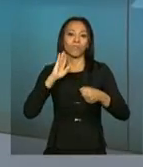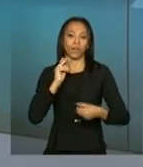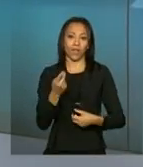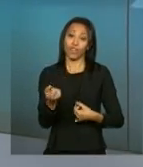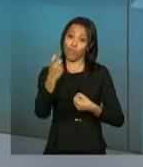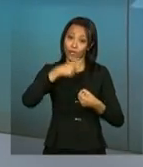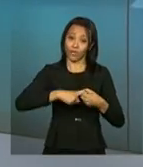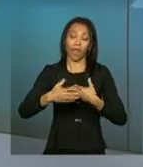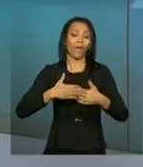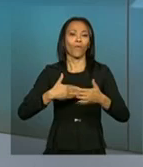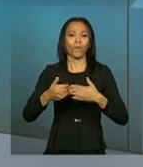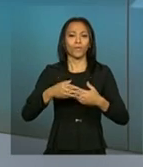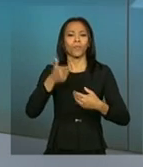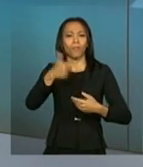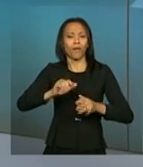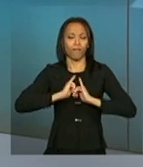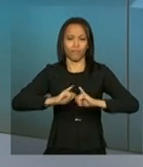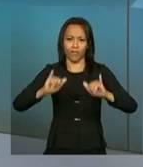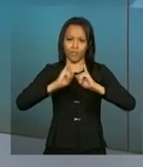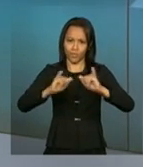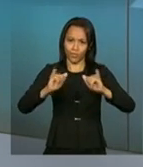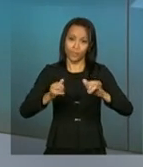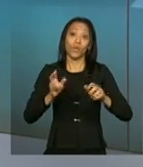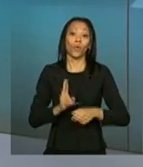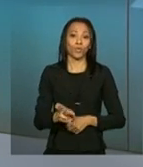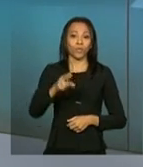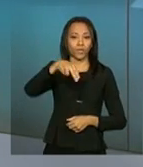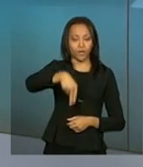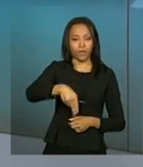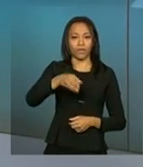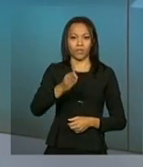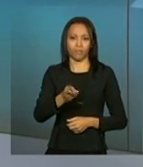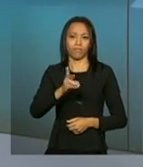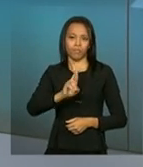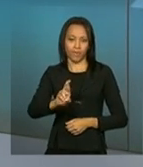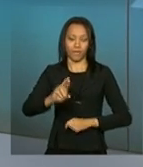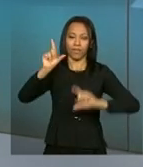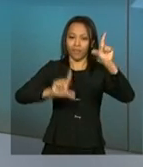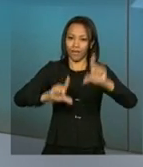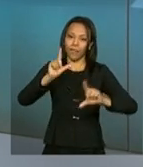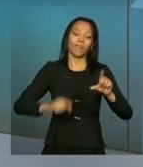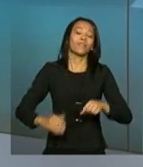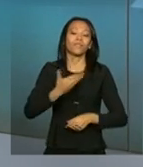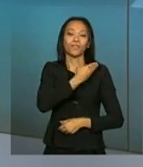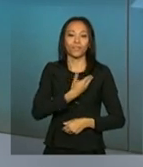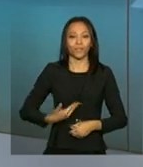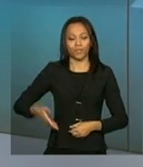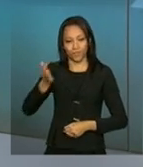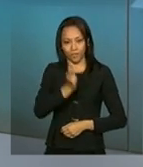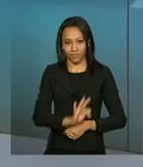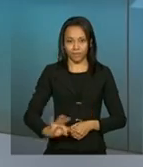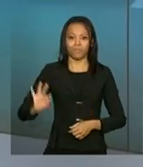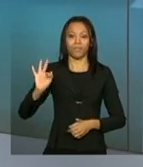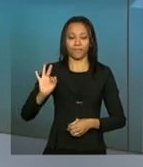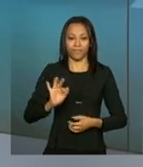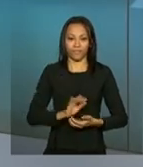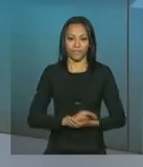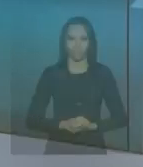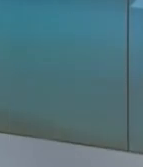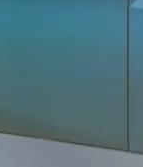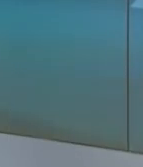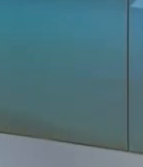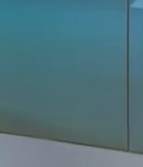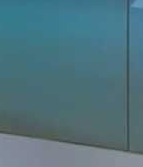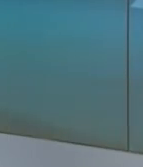E nós podemos voltar a qualquer momento com outras informações. Continue com a gente aqui na NBR, a TV do Governo Federal.